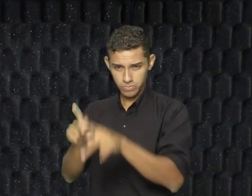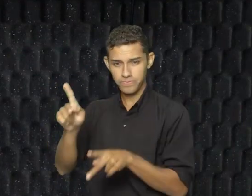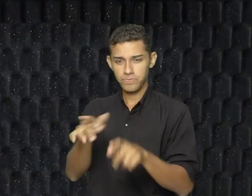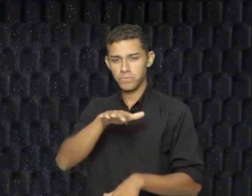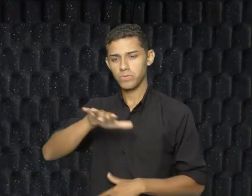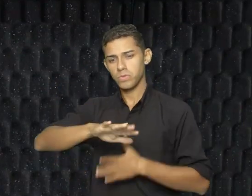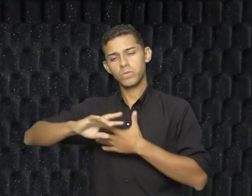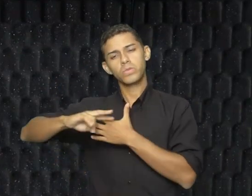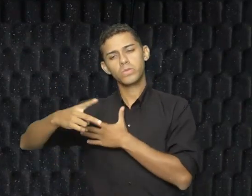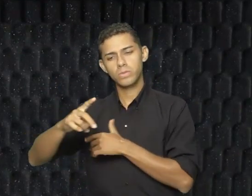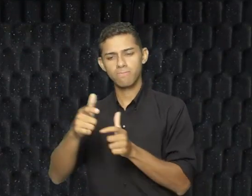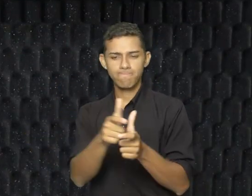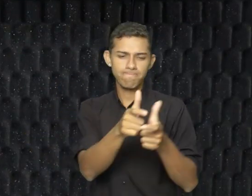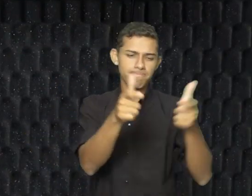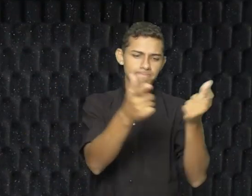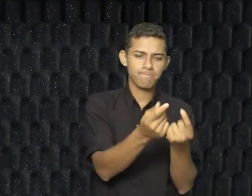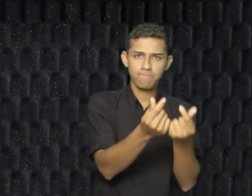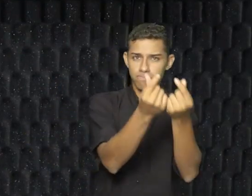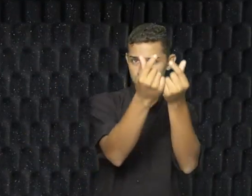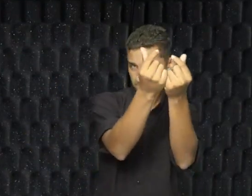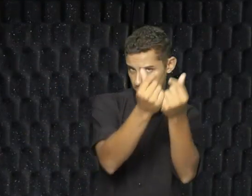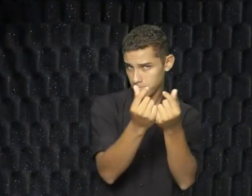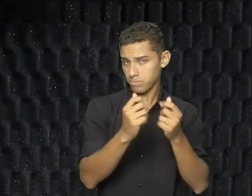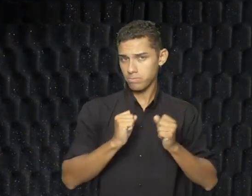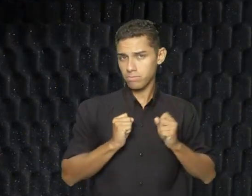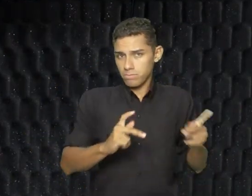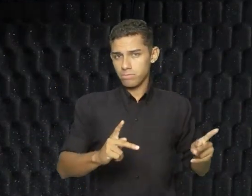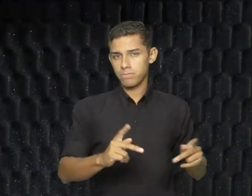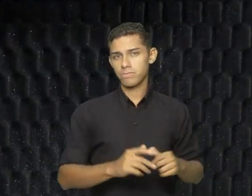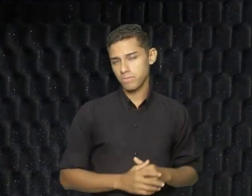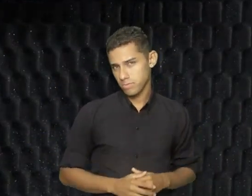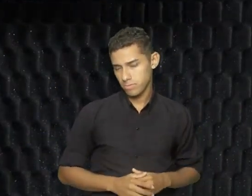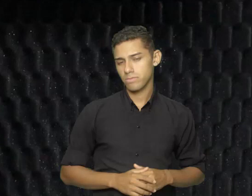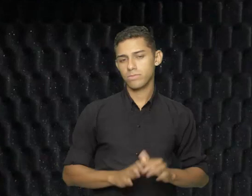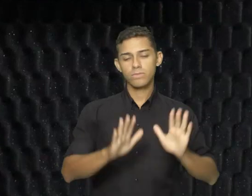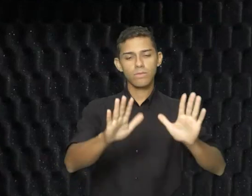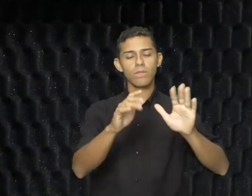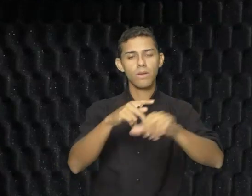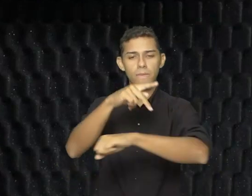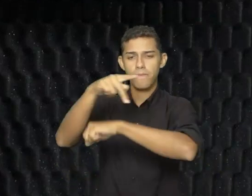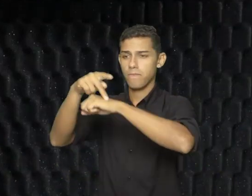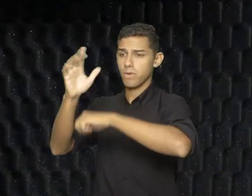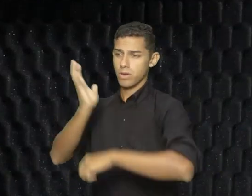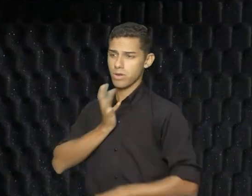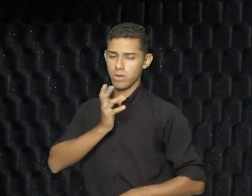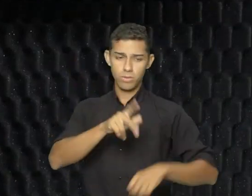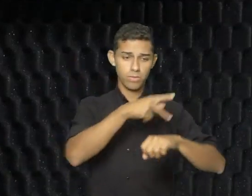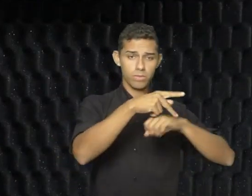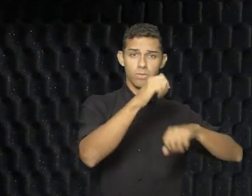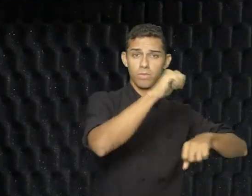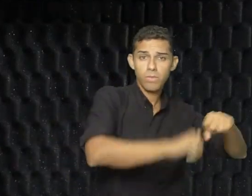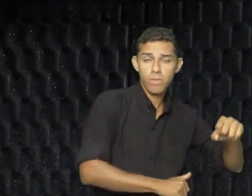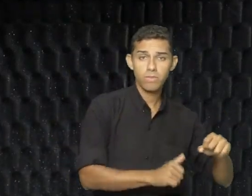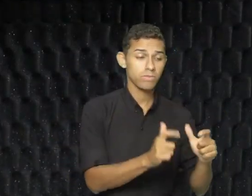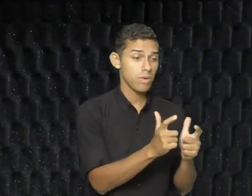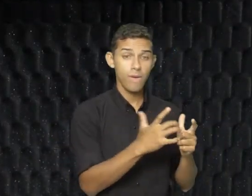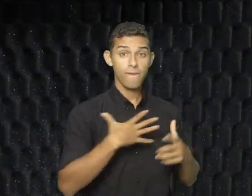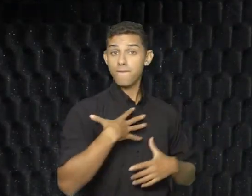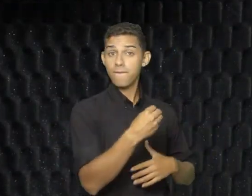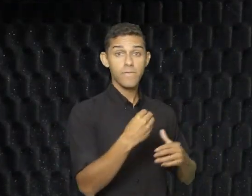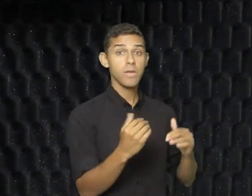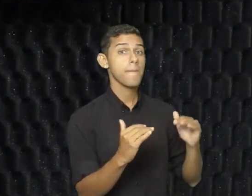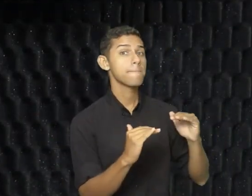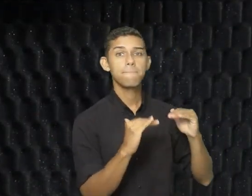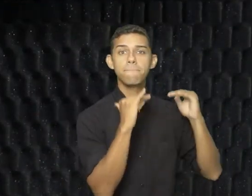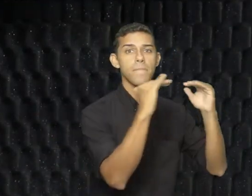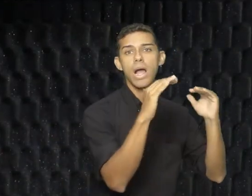com consequente aumento dos gastos previdenciários. Pessoal, se você pegar um país rico e um país pobre, quem tem mais filhos? Em média,